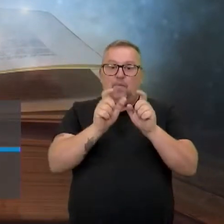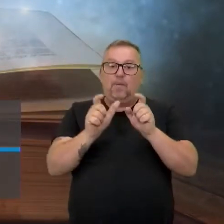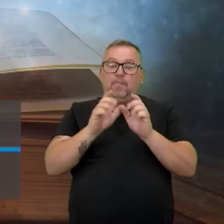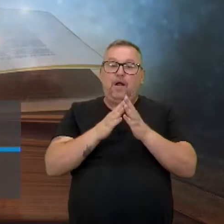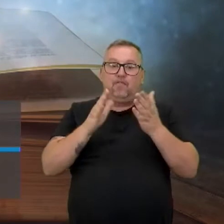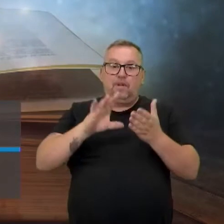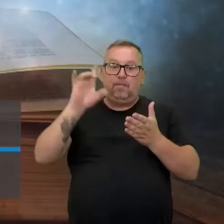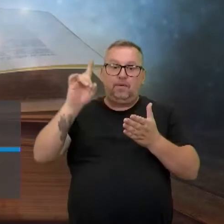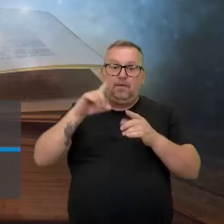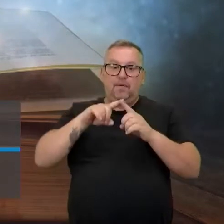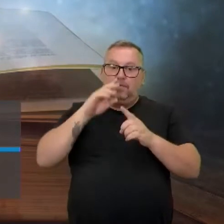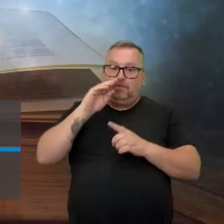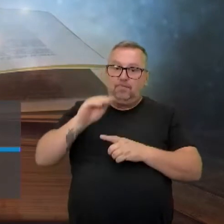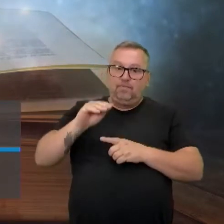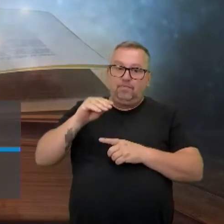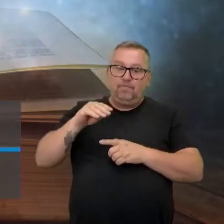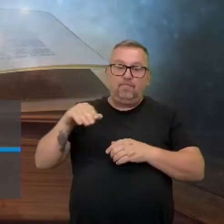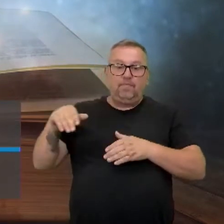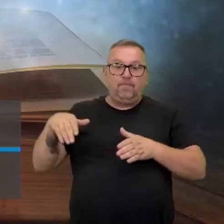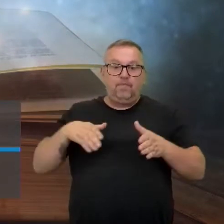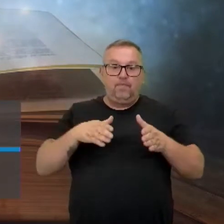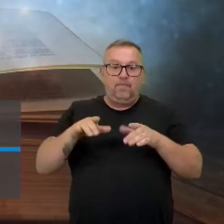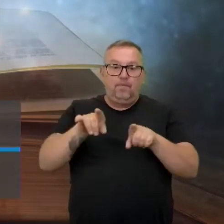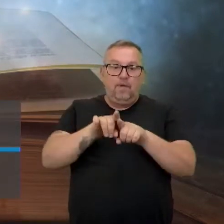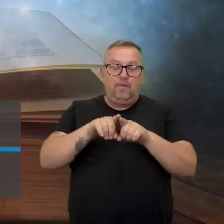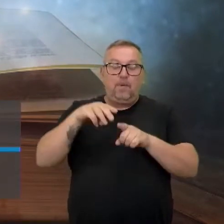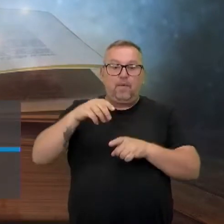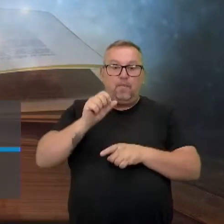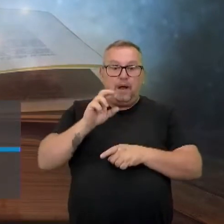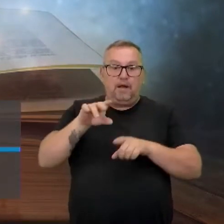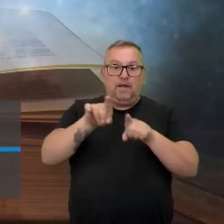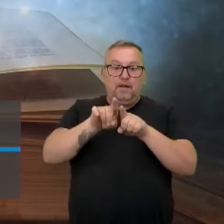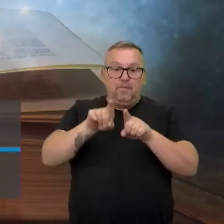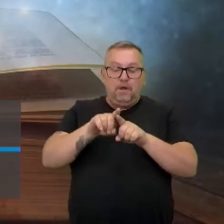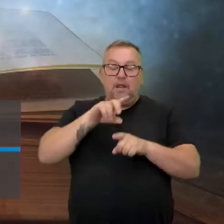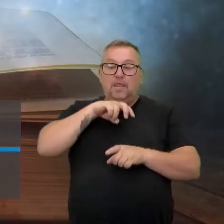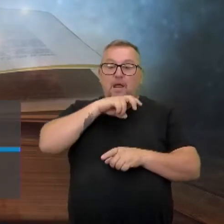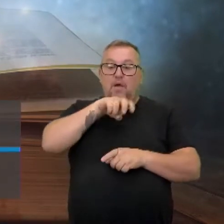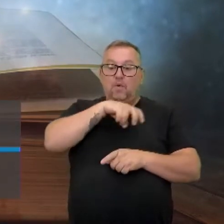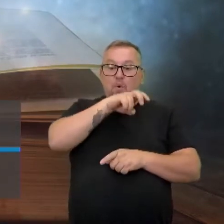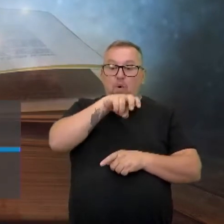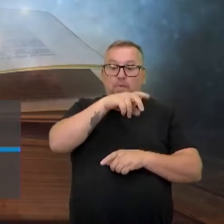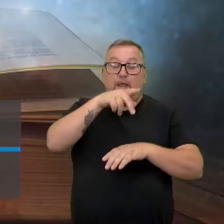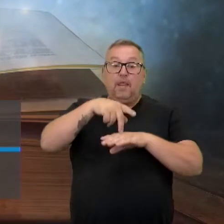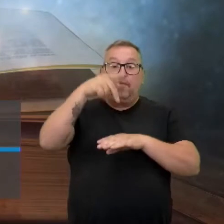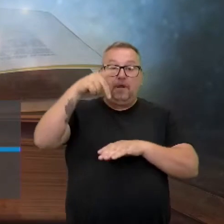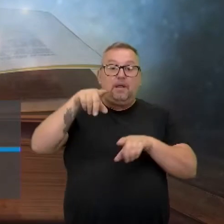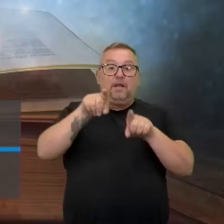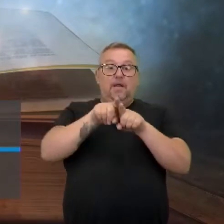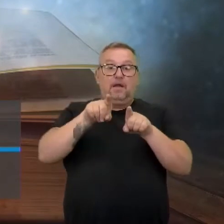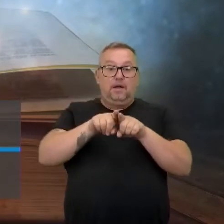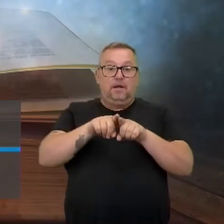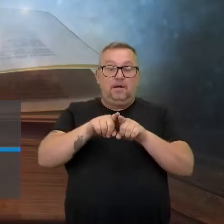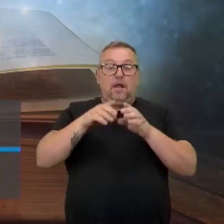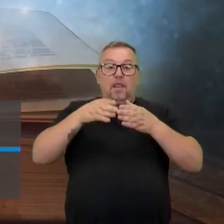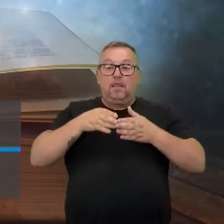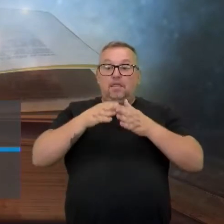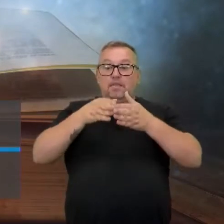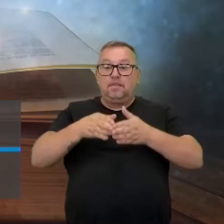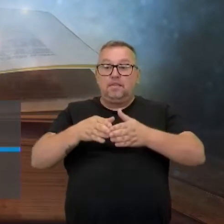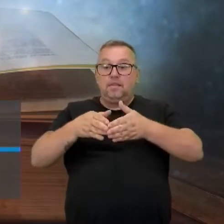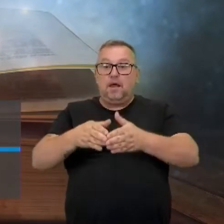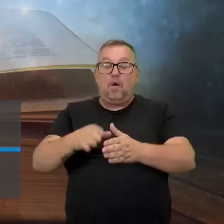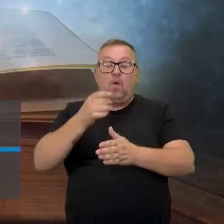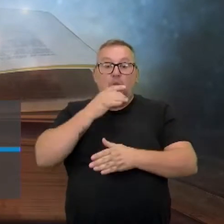ignoro completamente. O caminho da águia no mar, o caminho da cobra sobre a pedra, o caminho da nau no meio do mar